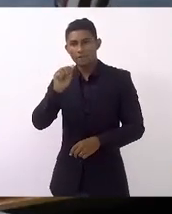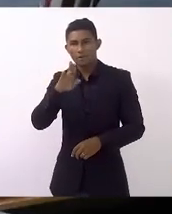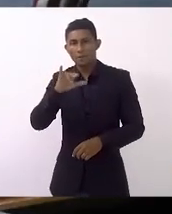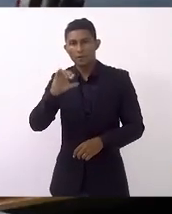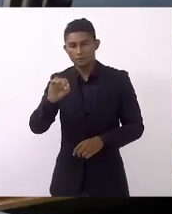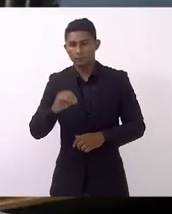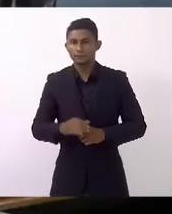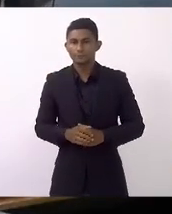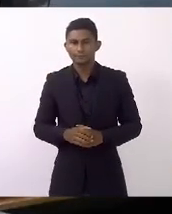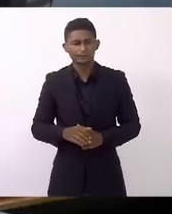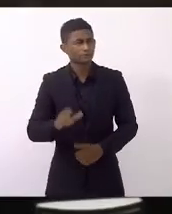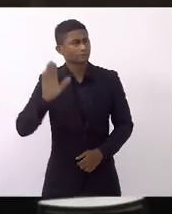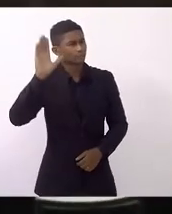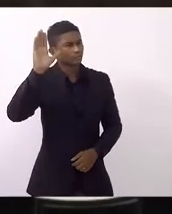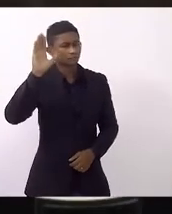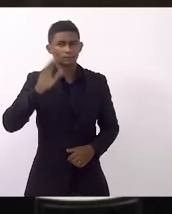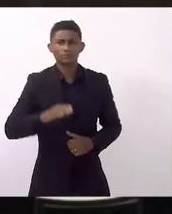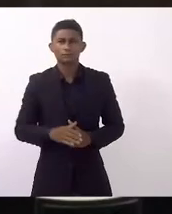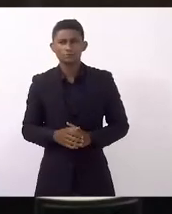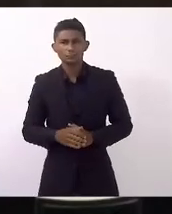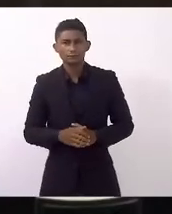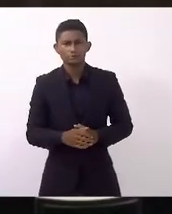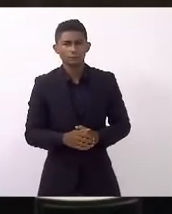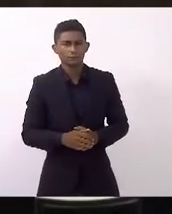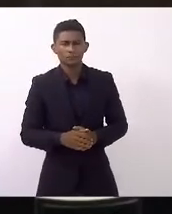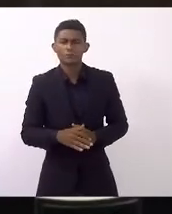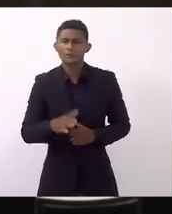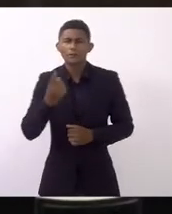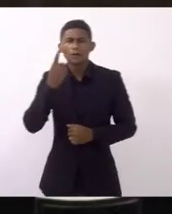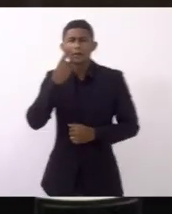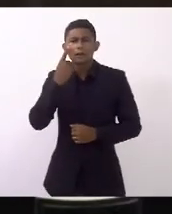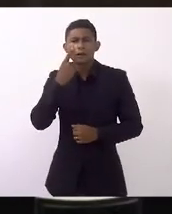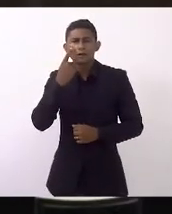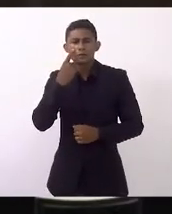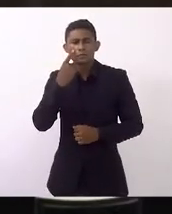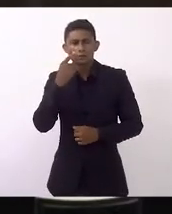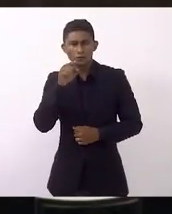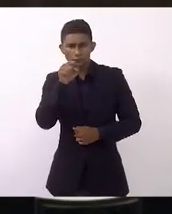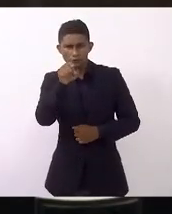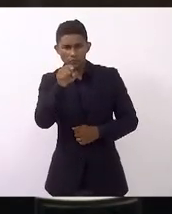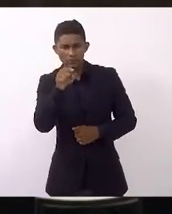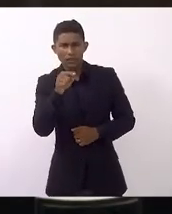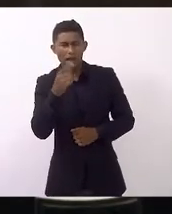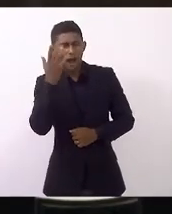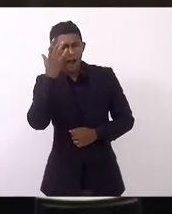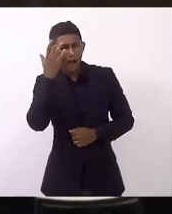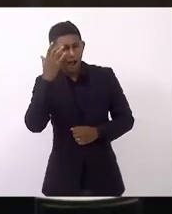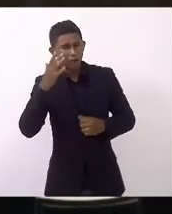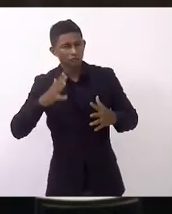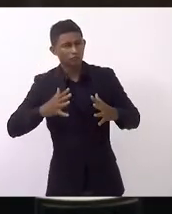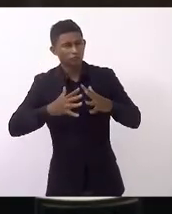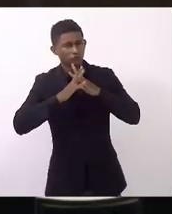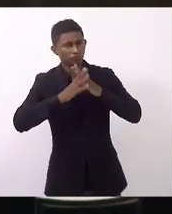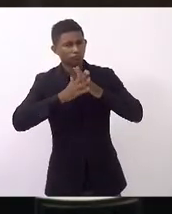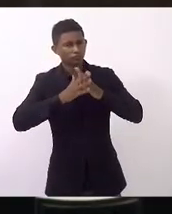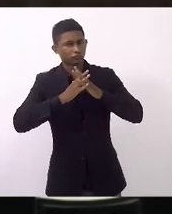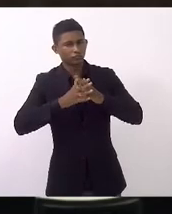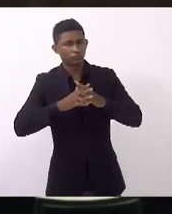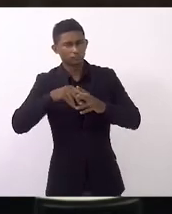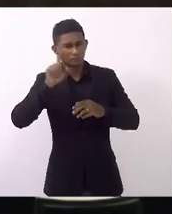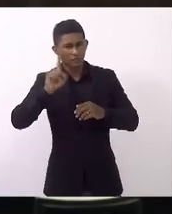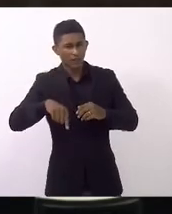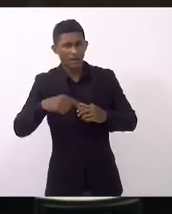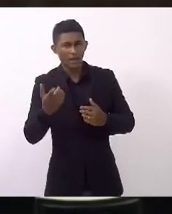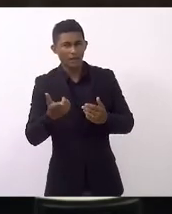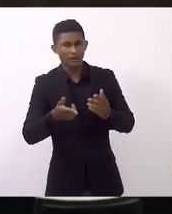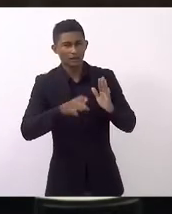só o deputado Márcio Pacheco. Deputado Márcio. Vê se Vossa Excelência não se enganou, se não seria favorável à emenda